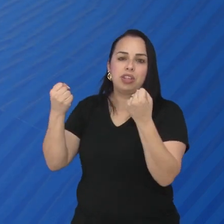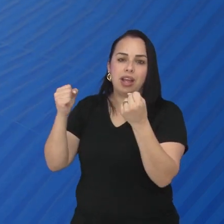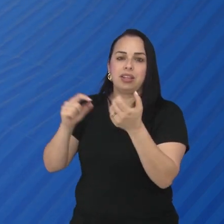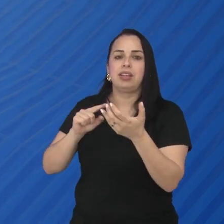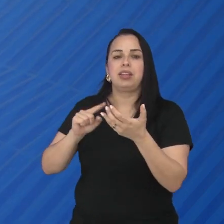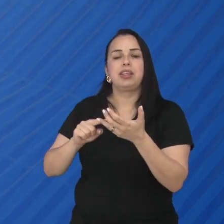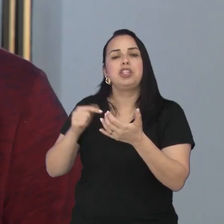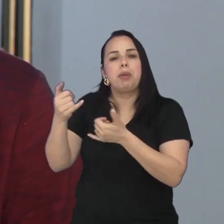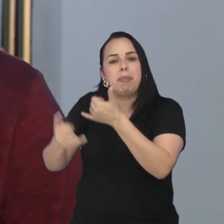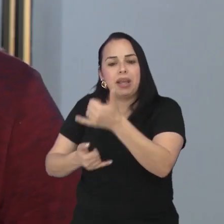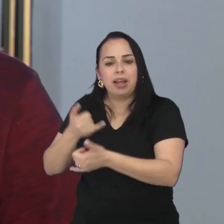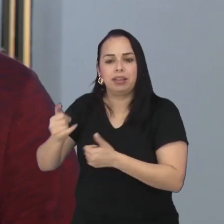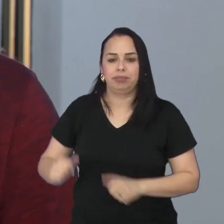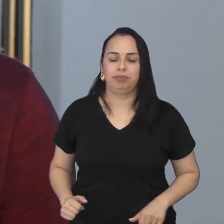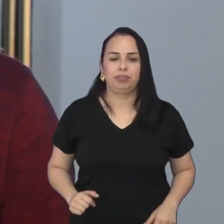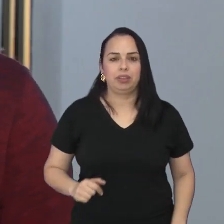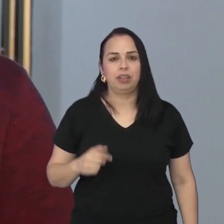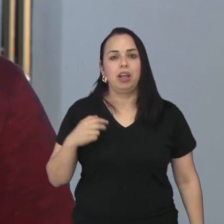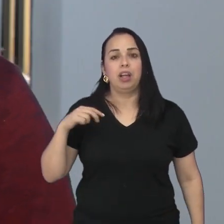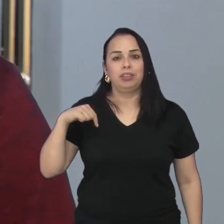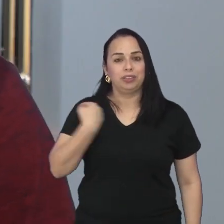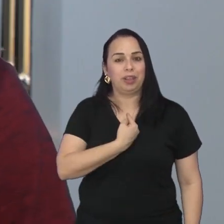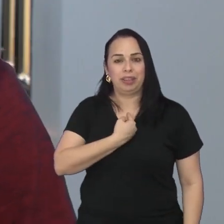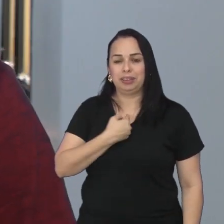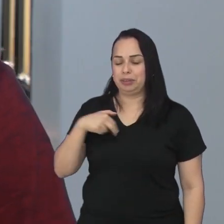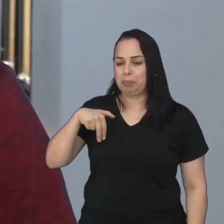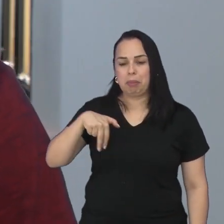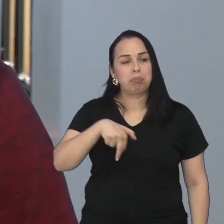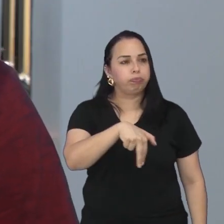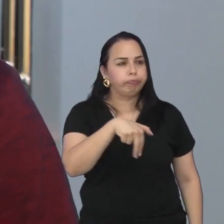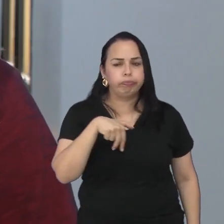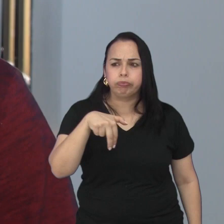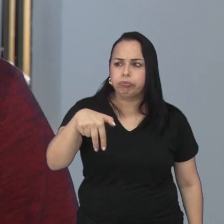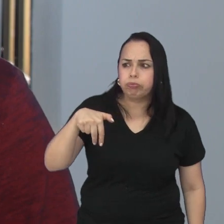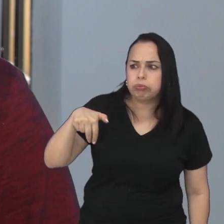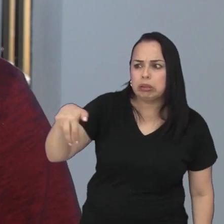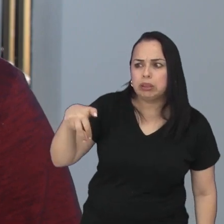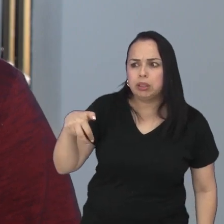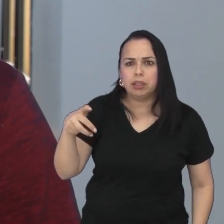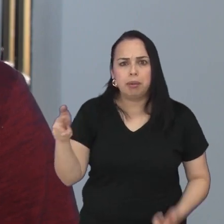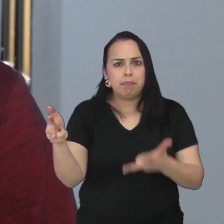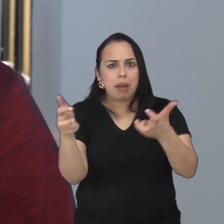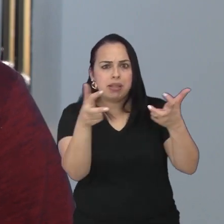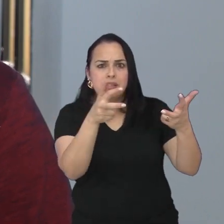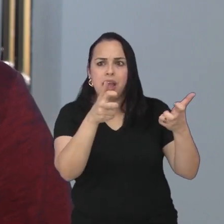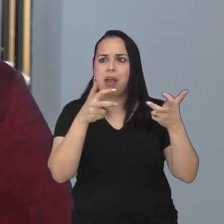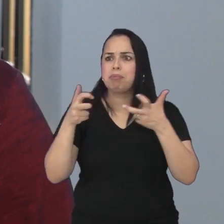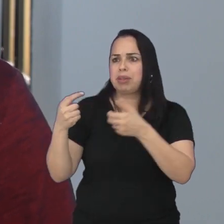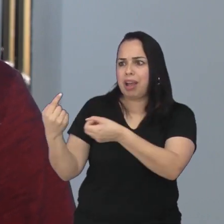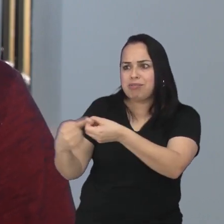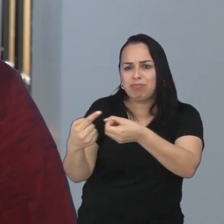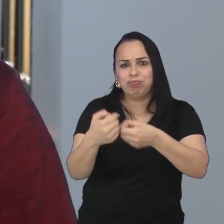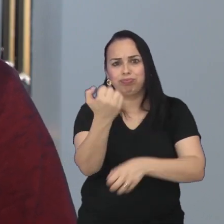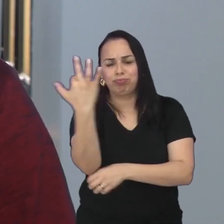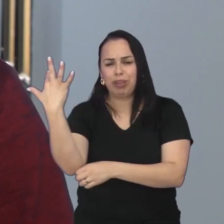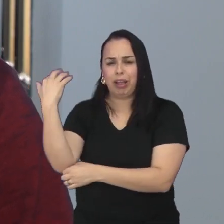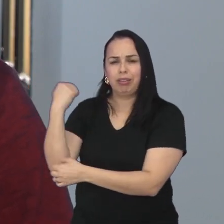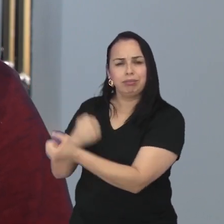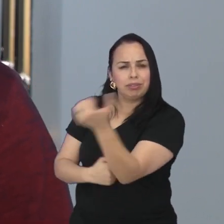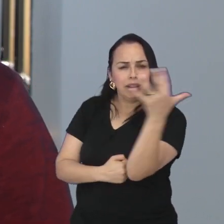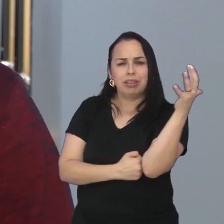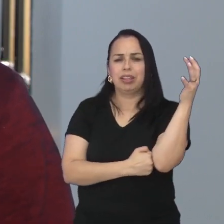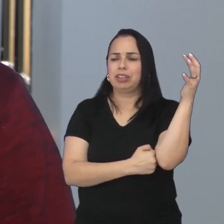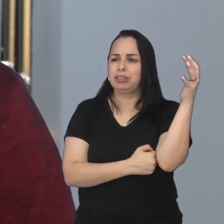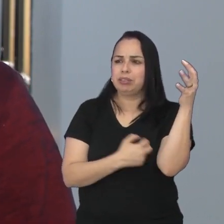lazer de São José. Moradores, né? A gente anda muito. A gente tem uma cidade muito arborizada, né? Então a gente